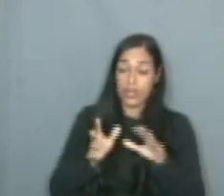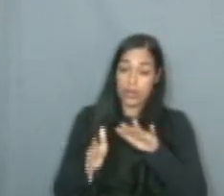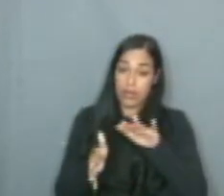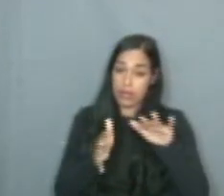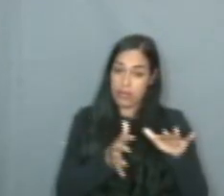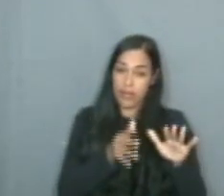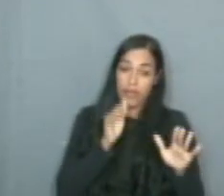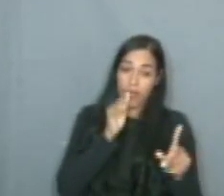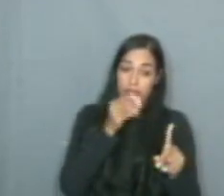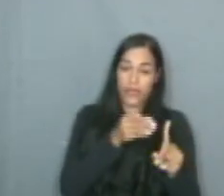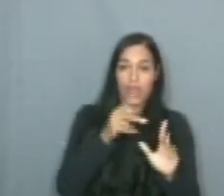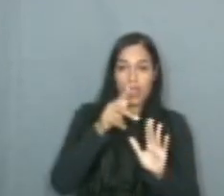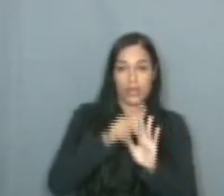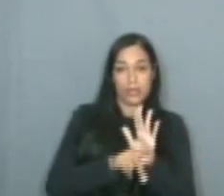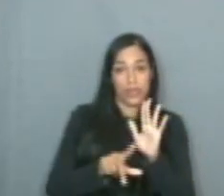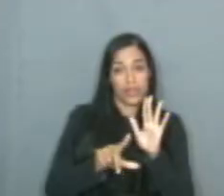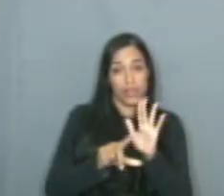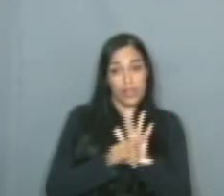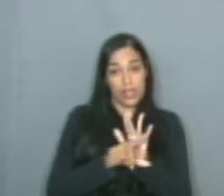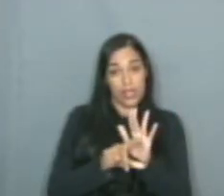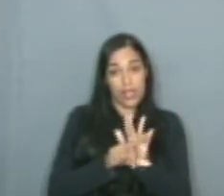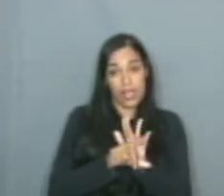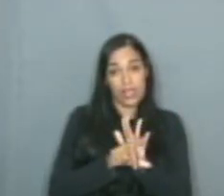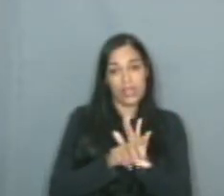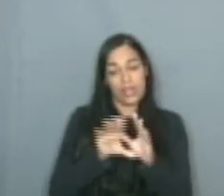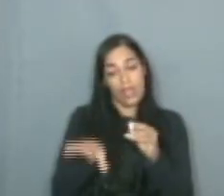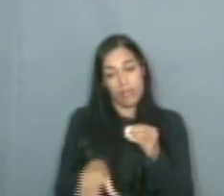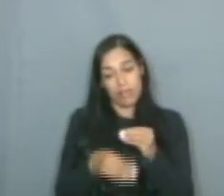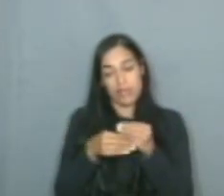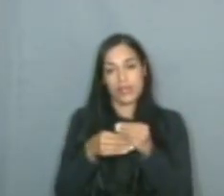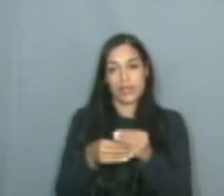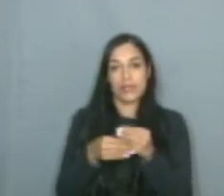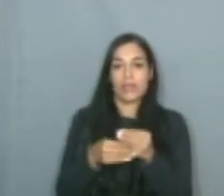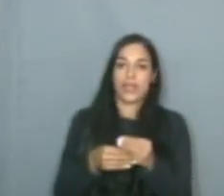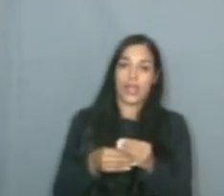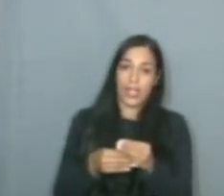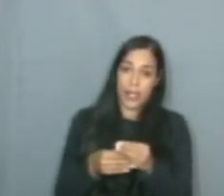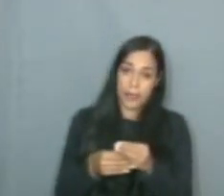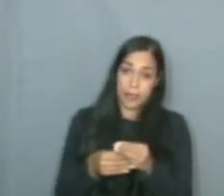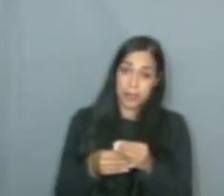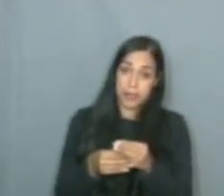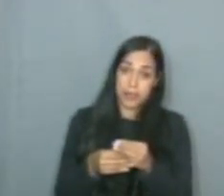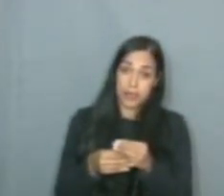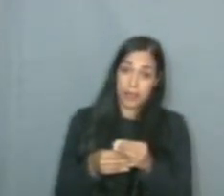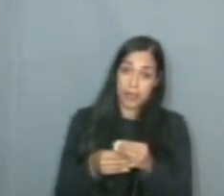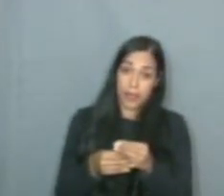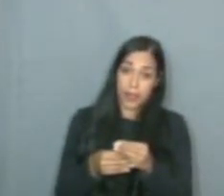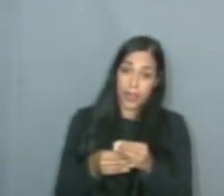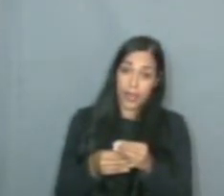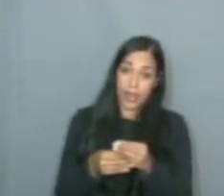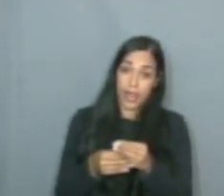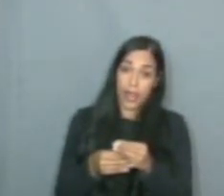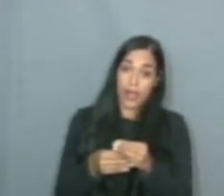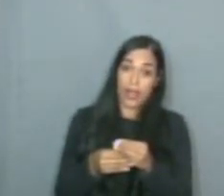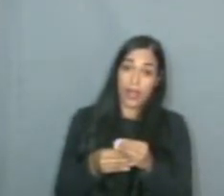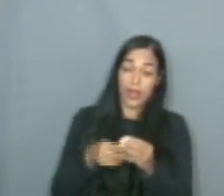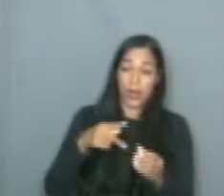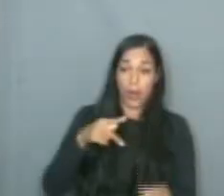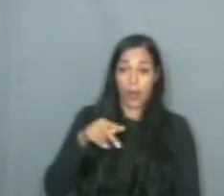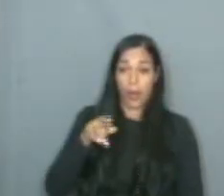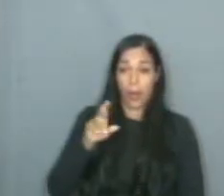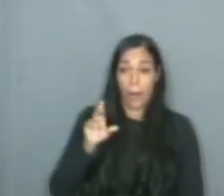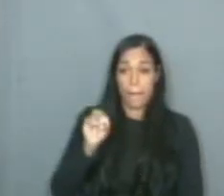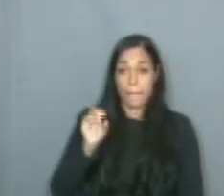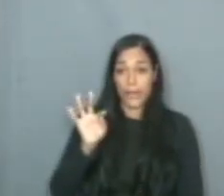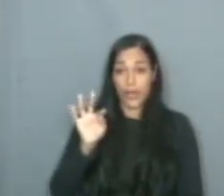do projeto de lei, que trata-se de um agregamento. Na verdade, o Protec